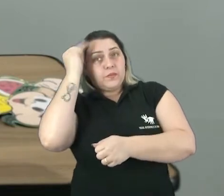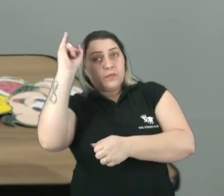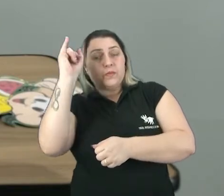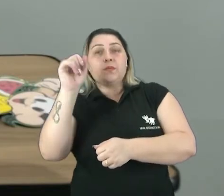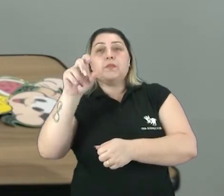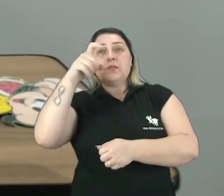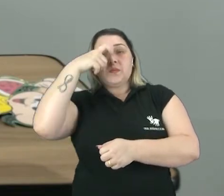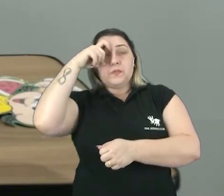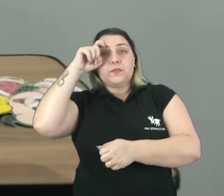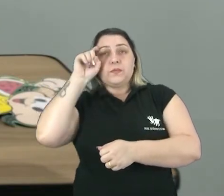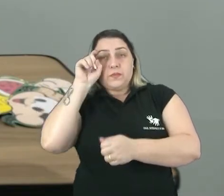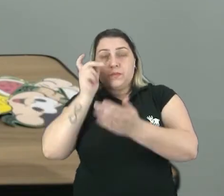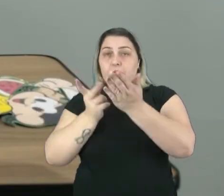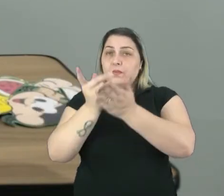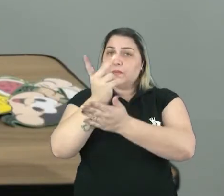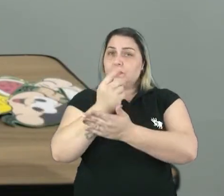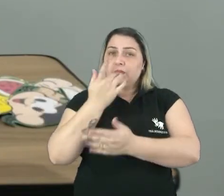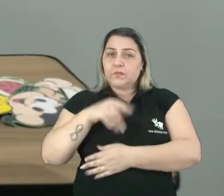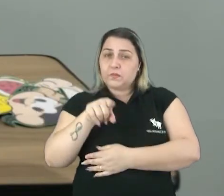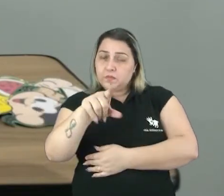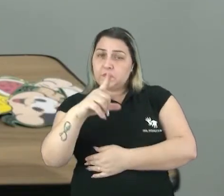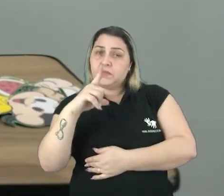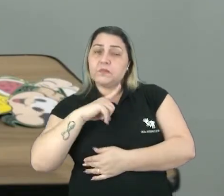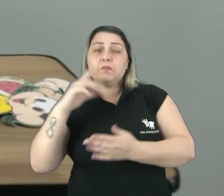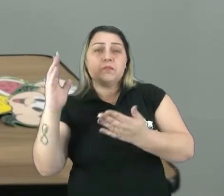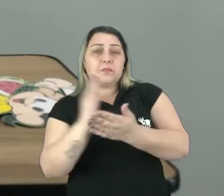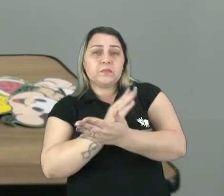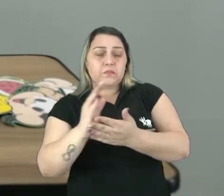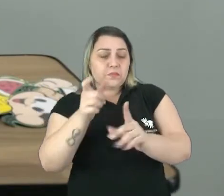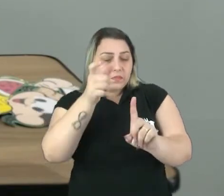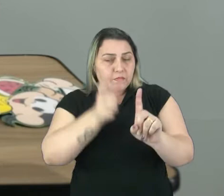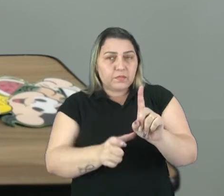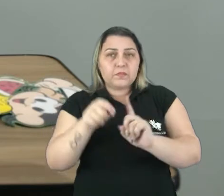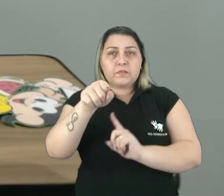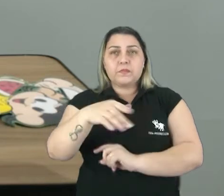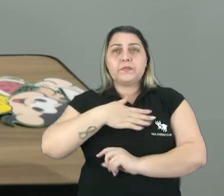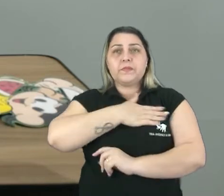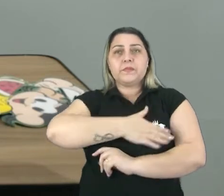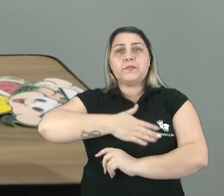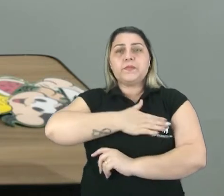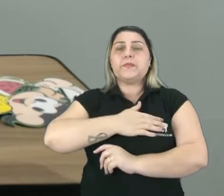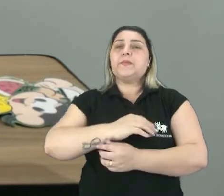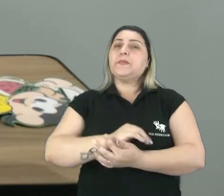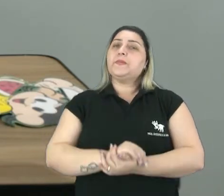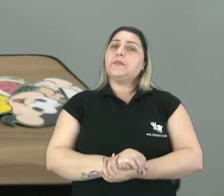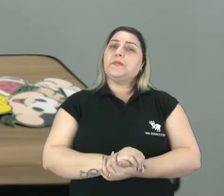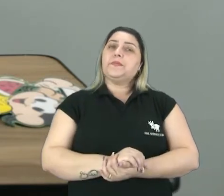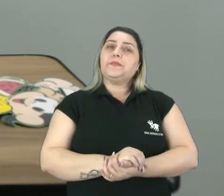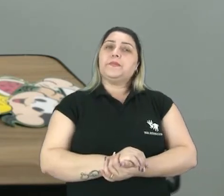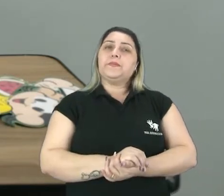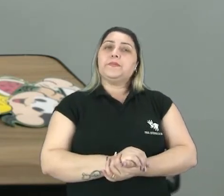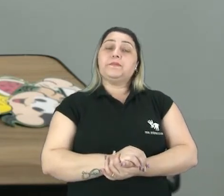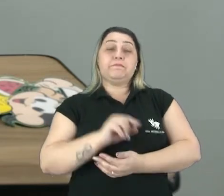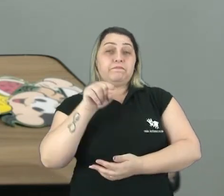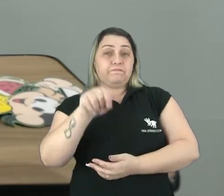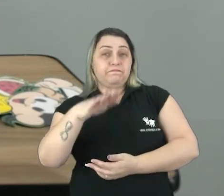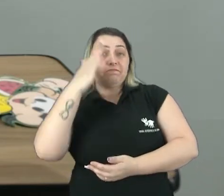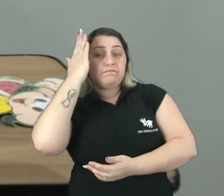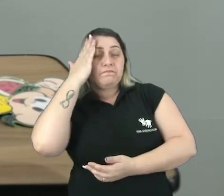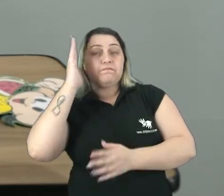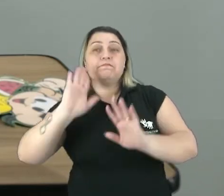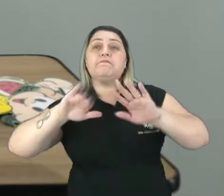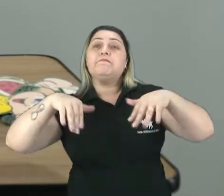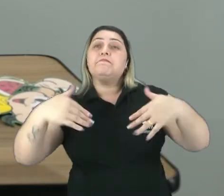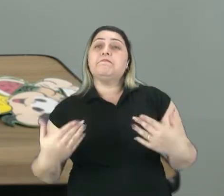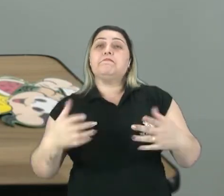Souza. Crianças, vocês têm algum personagem que vocês gostam muito? Vocês